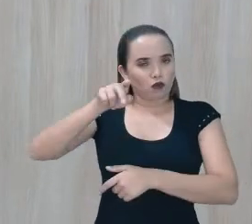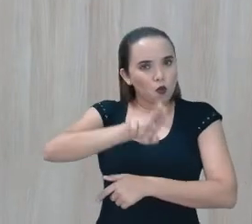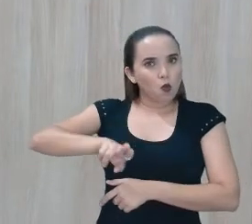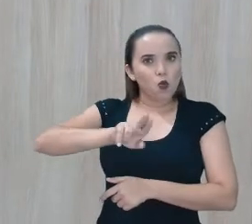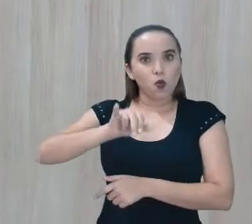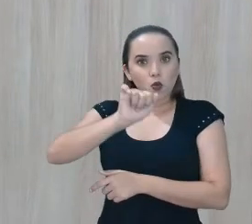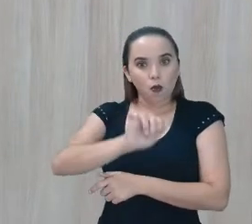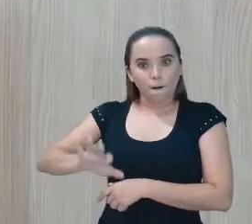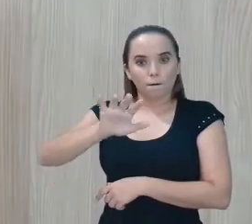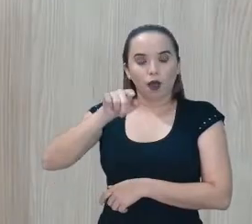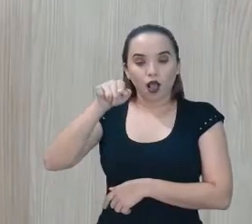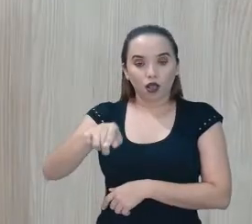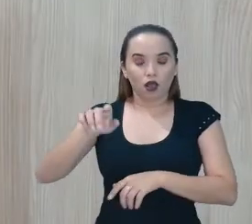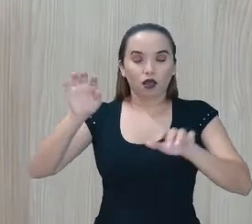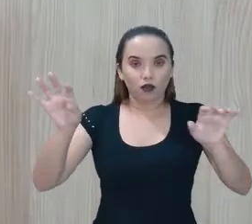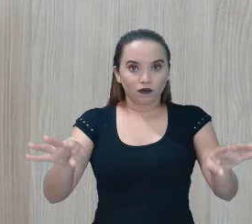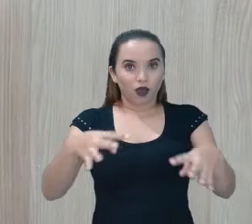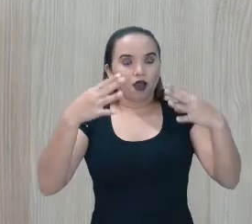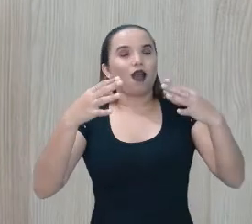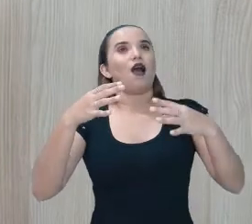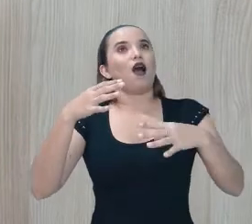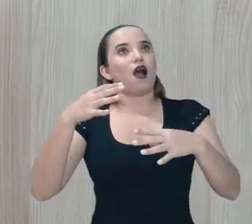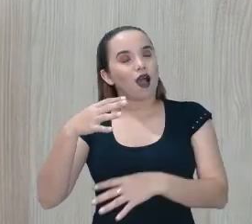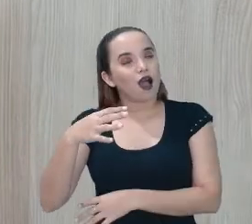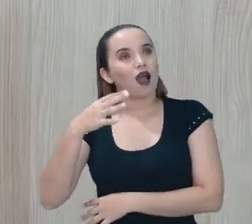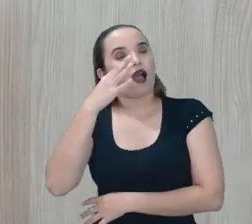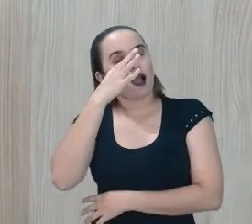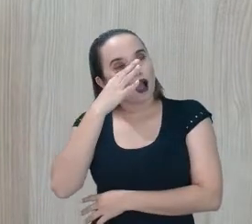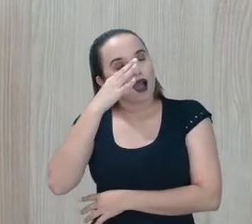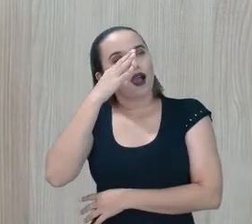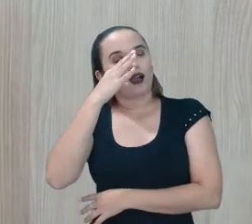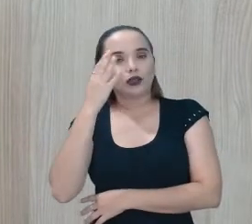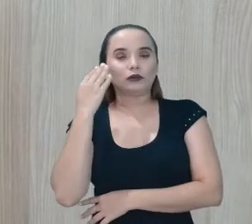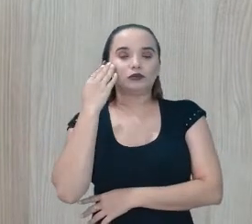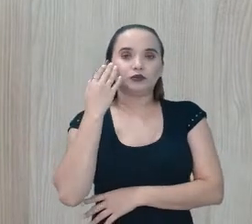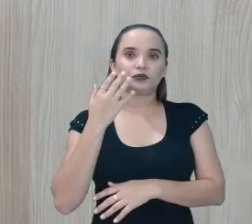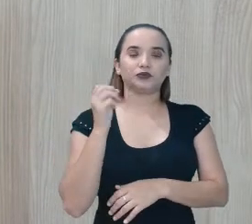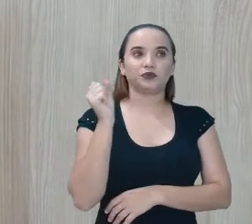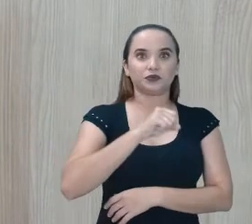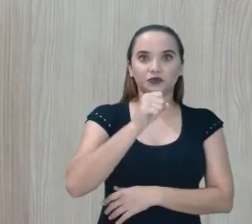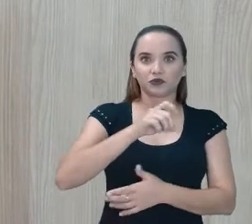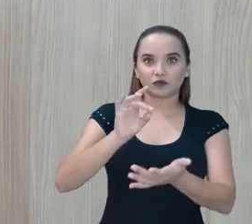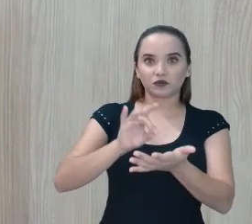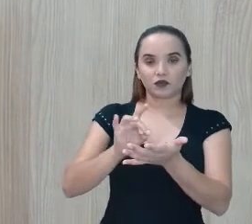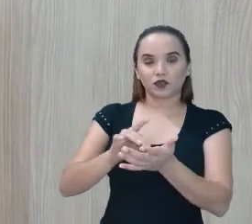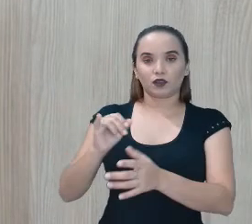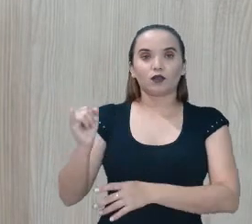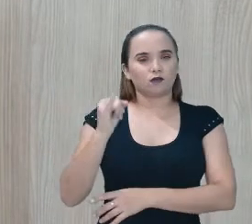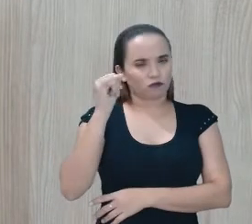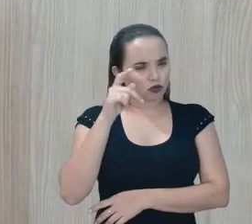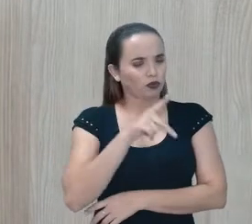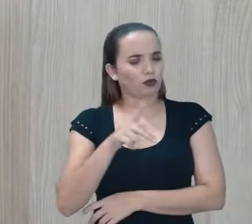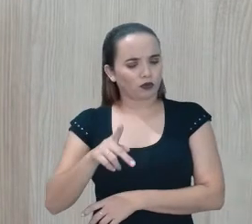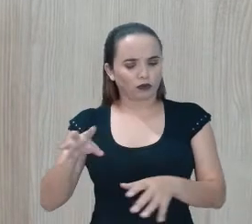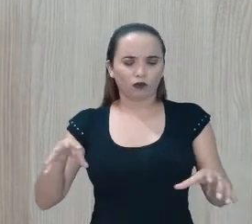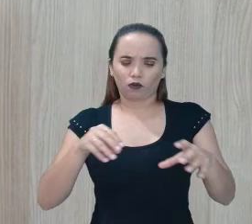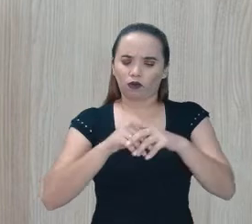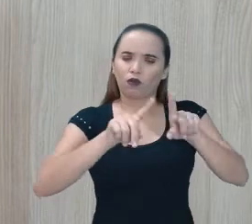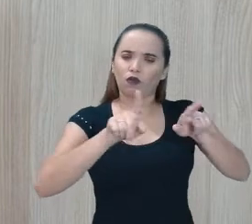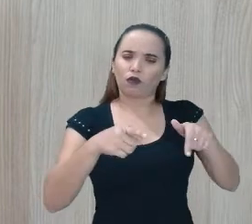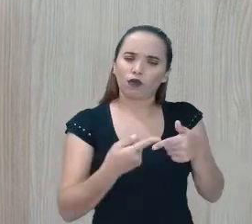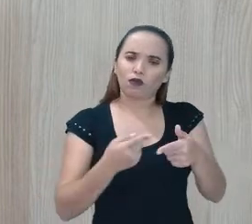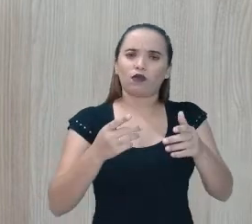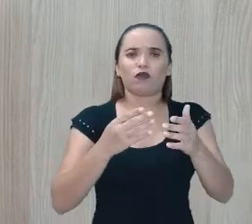É verdade. É importante o professor, o da sala de aula também, o do AE, identificar, não é,